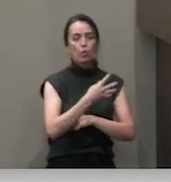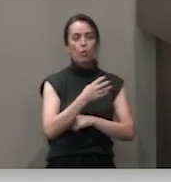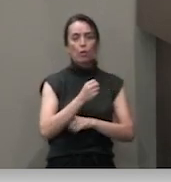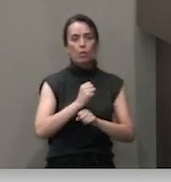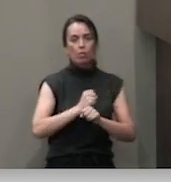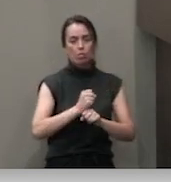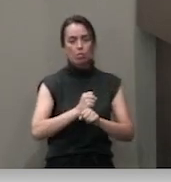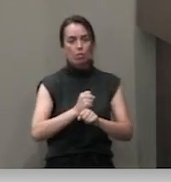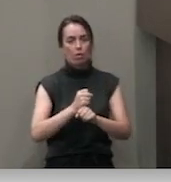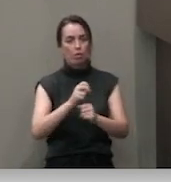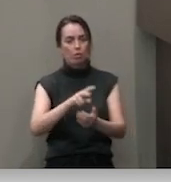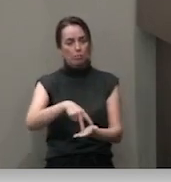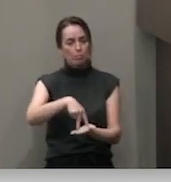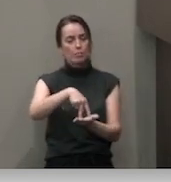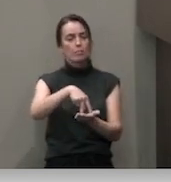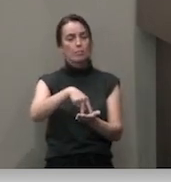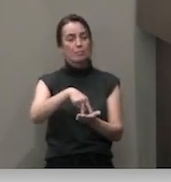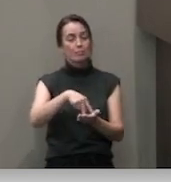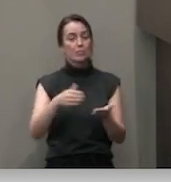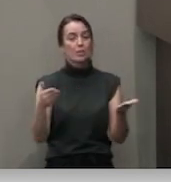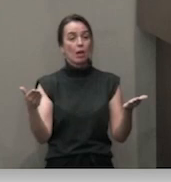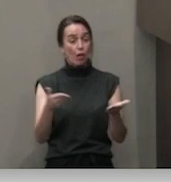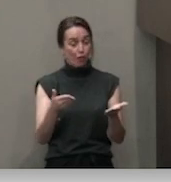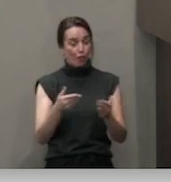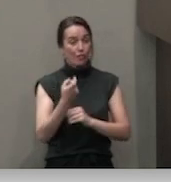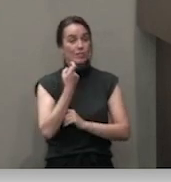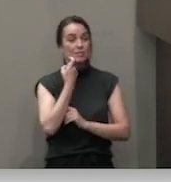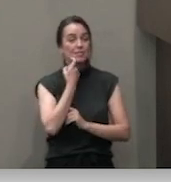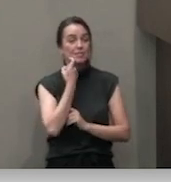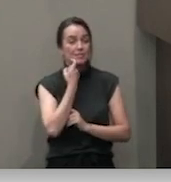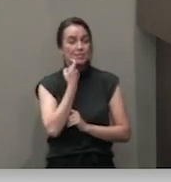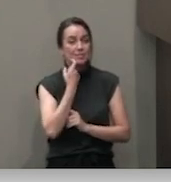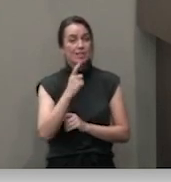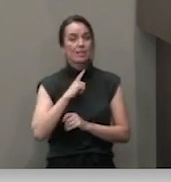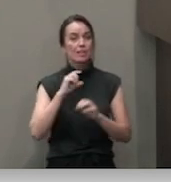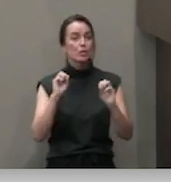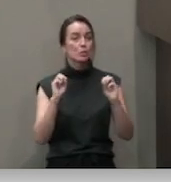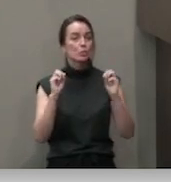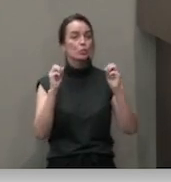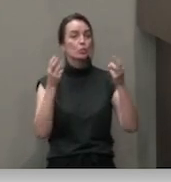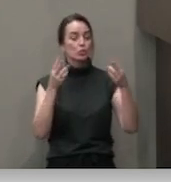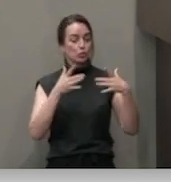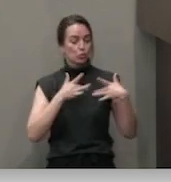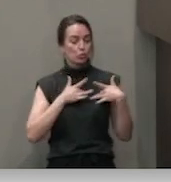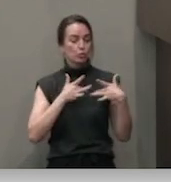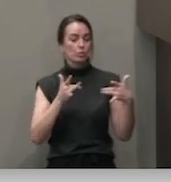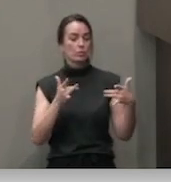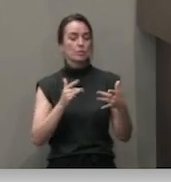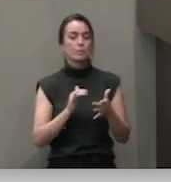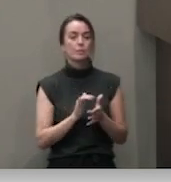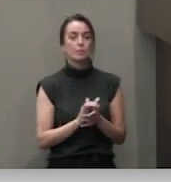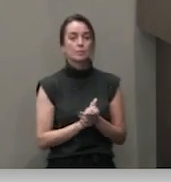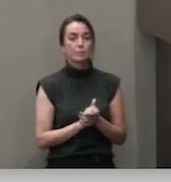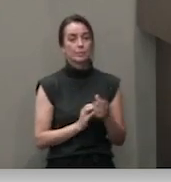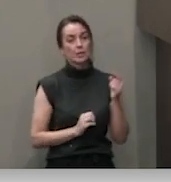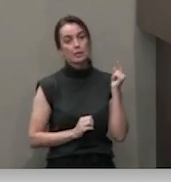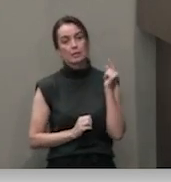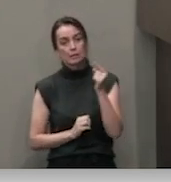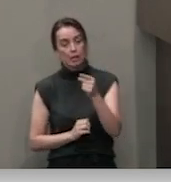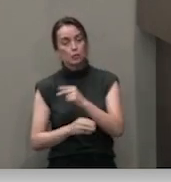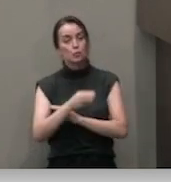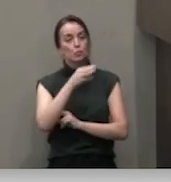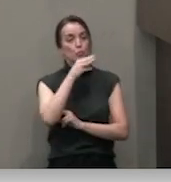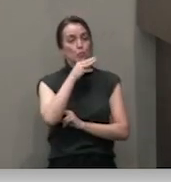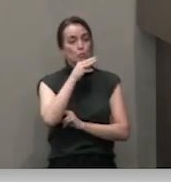nos palcos e nessa sexta-feira ele vai fazer um show beneficente lá no múcio de